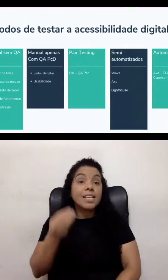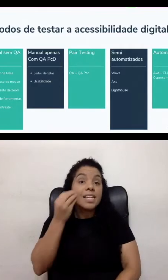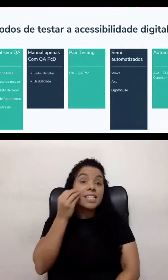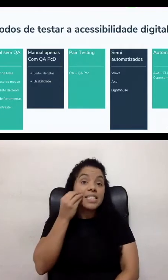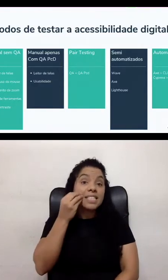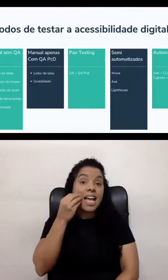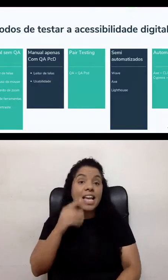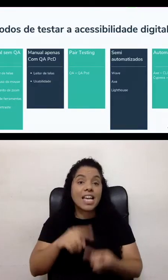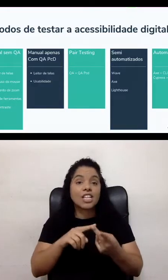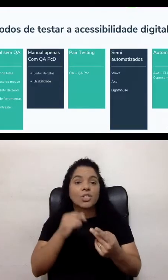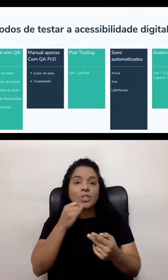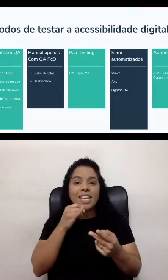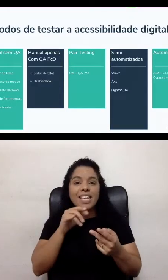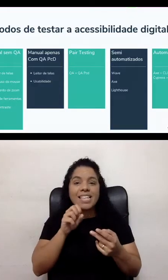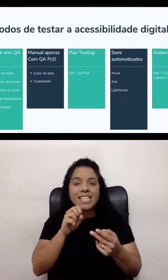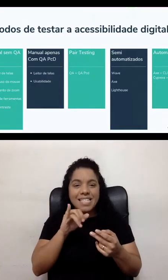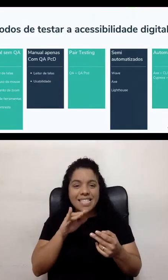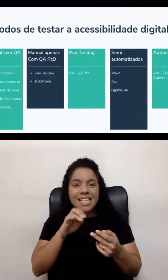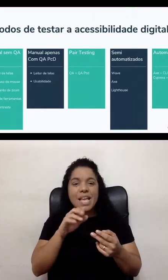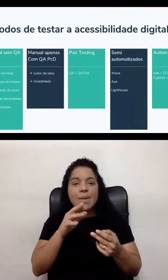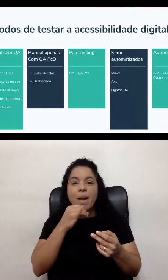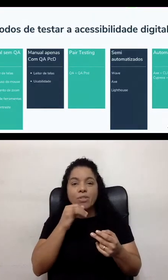semi-automatizados, que a gente vai mostrar aqui. Os testes